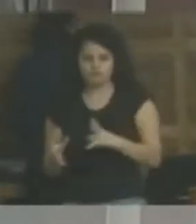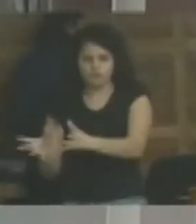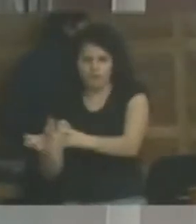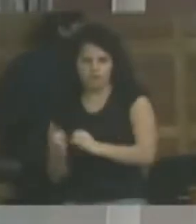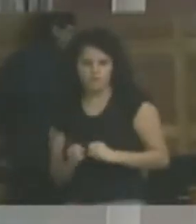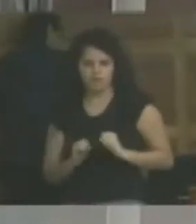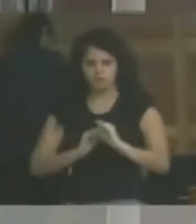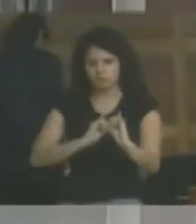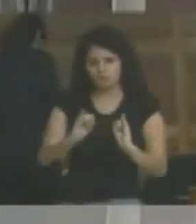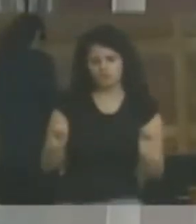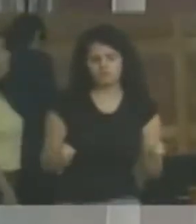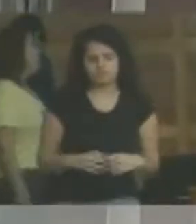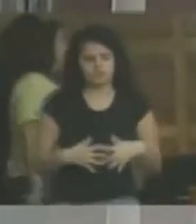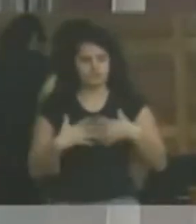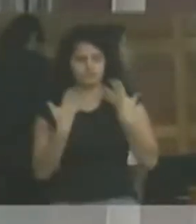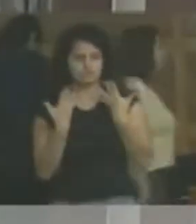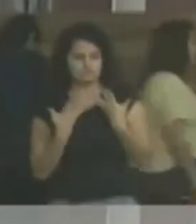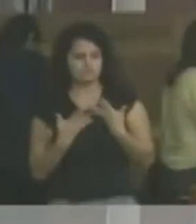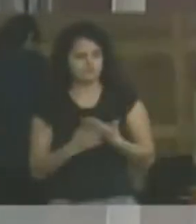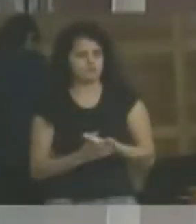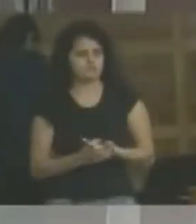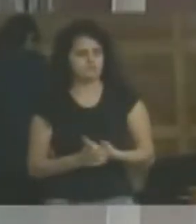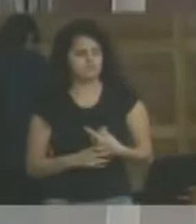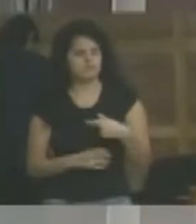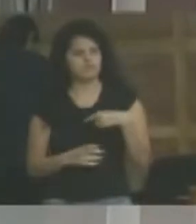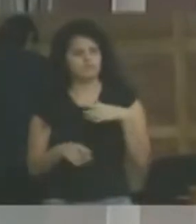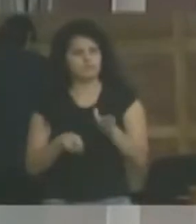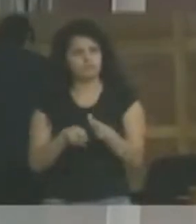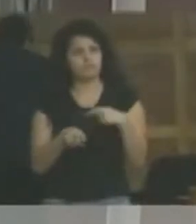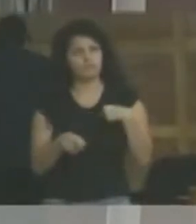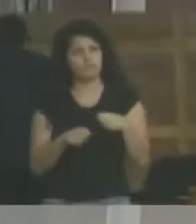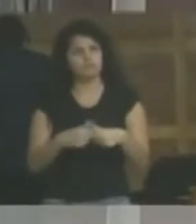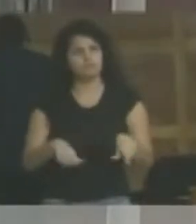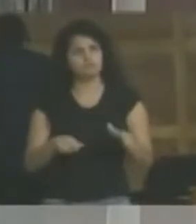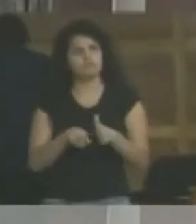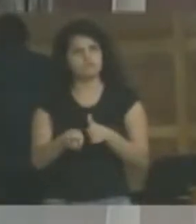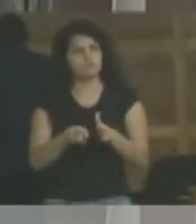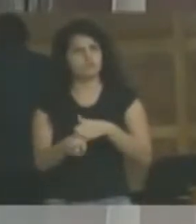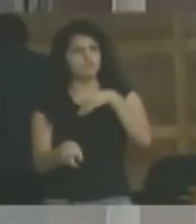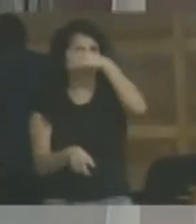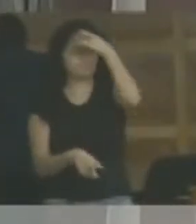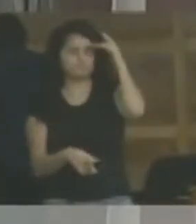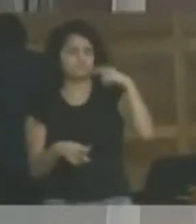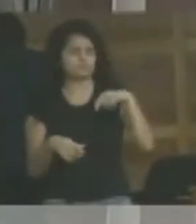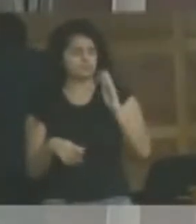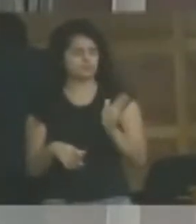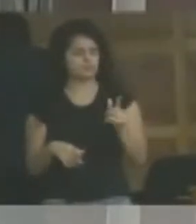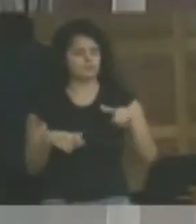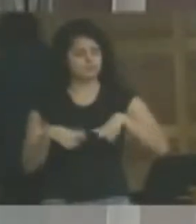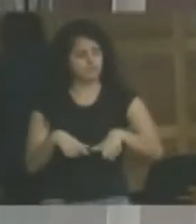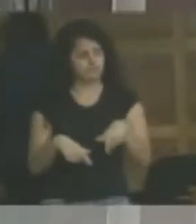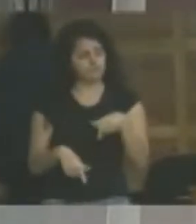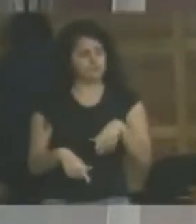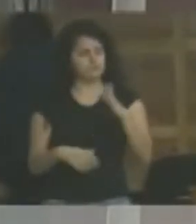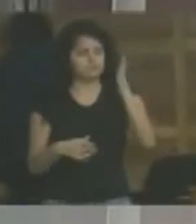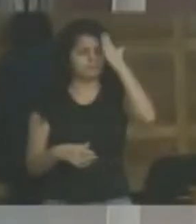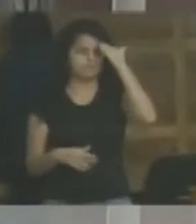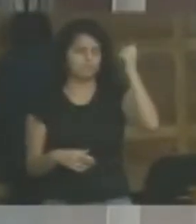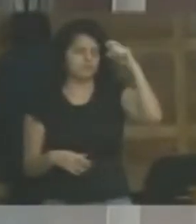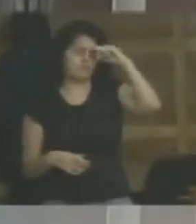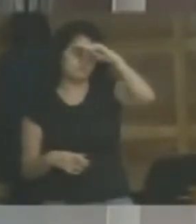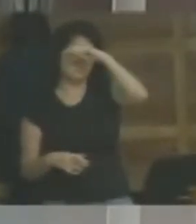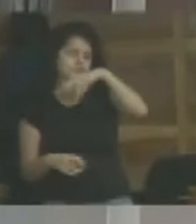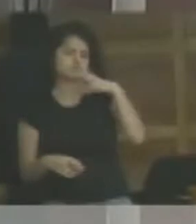né? E a gente fica se perguntando, né, uma pessoa que teve nessa casa, sabe a dificuldade de ser